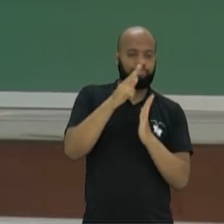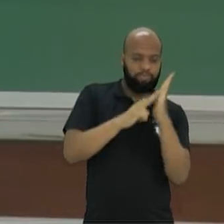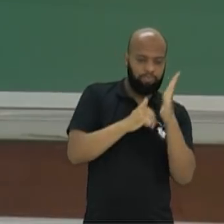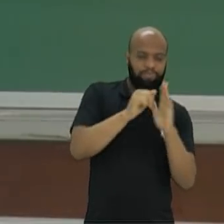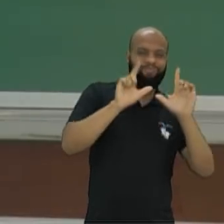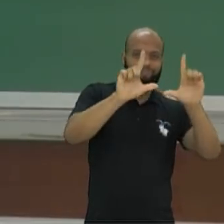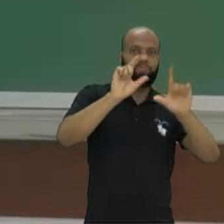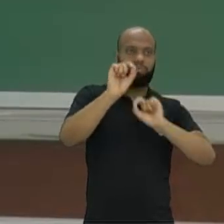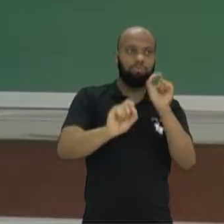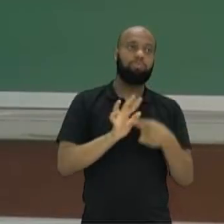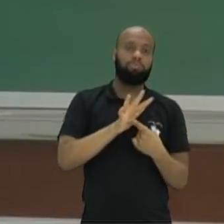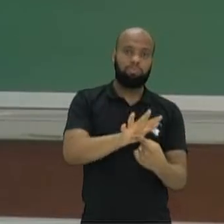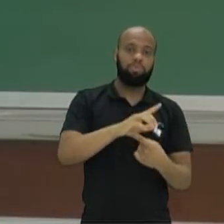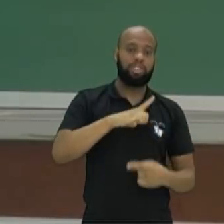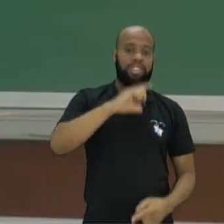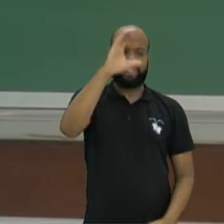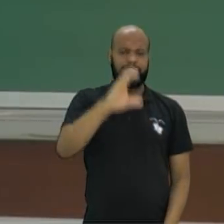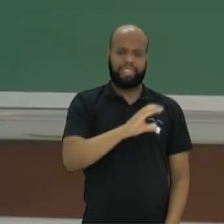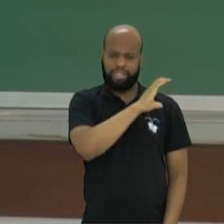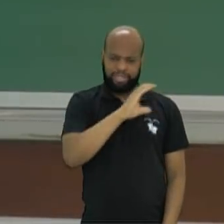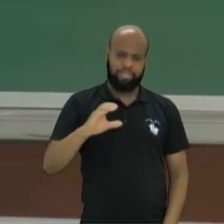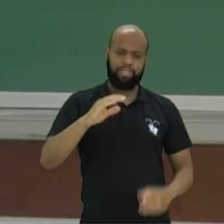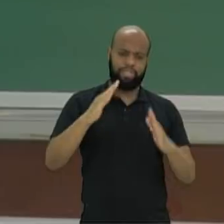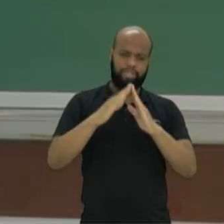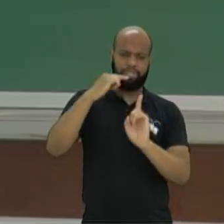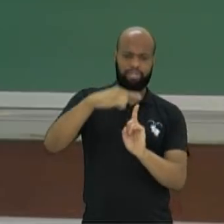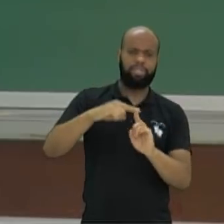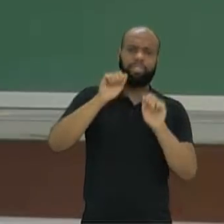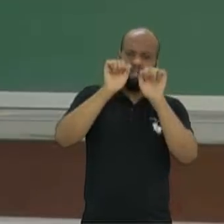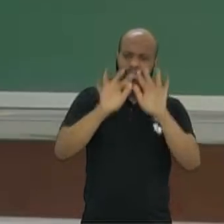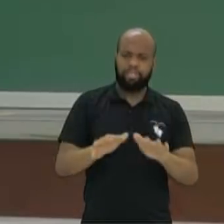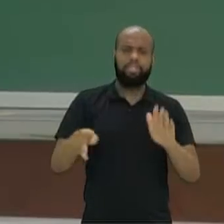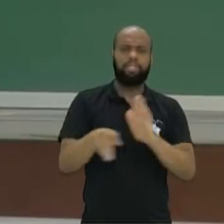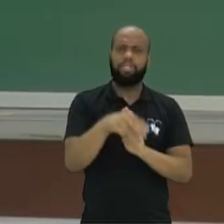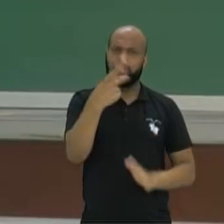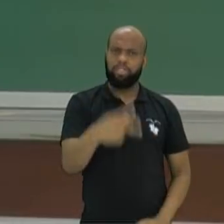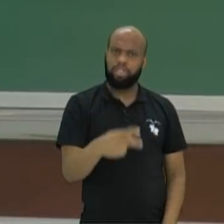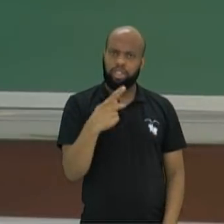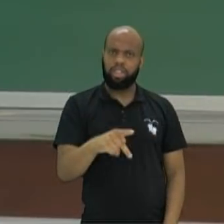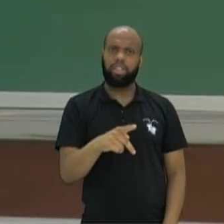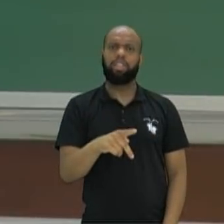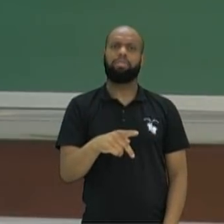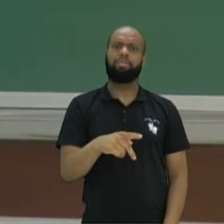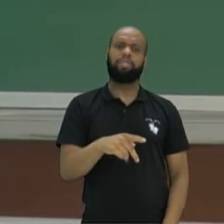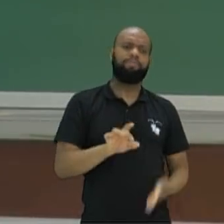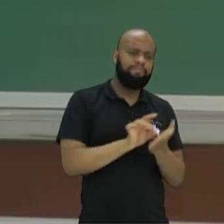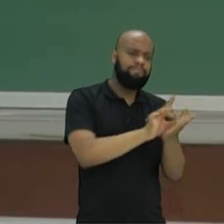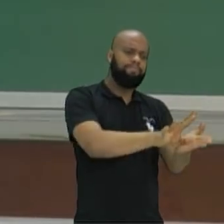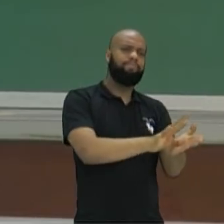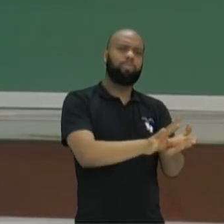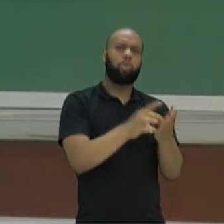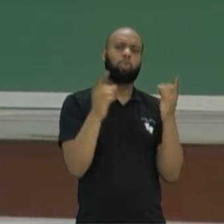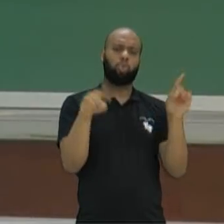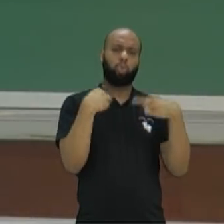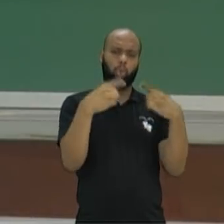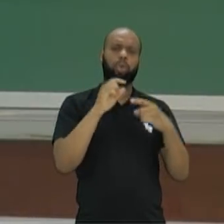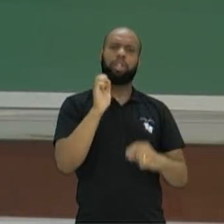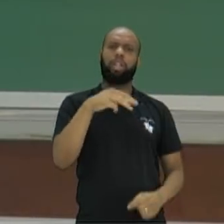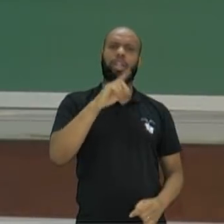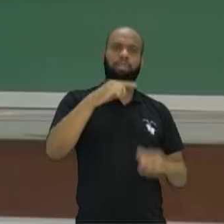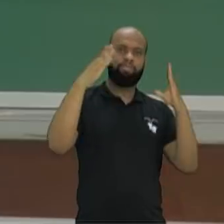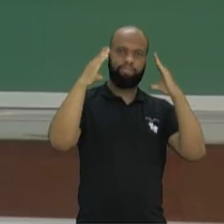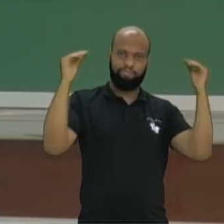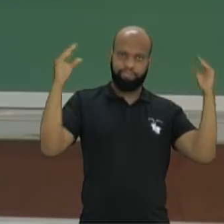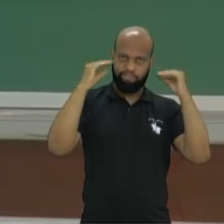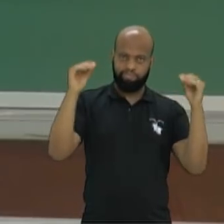pintura é dizer que a Igreja Católica está abençoando os luso-brasileiros, expulsando o inimigo, que são, no caso, os protestantes. É